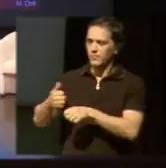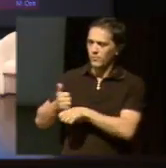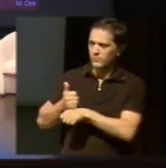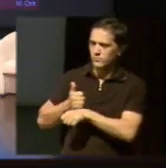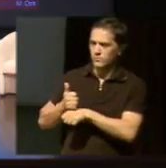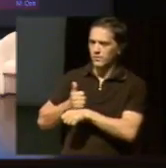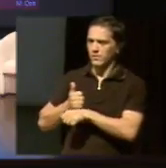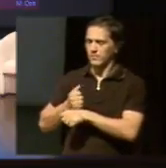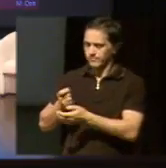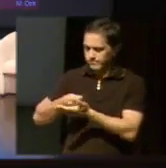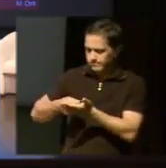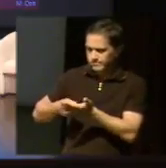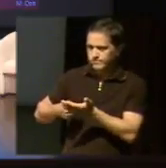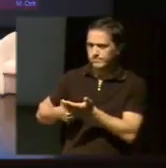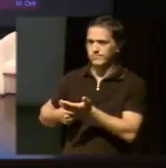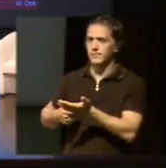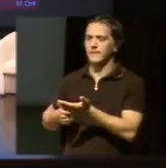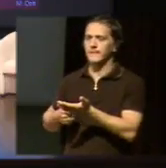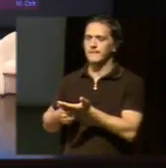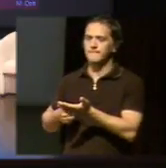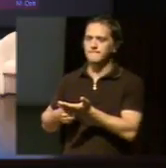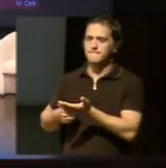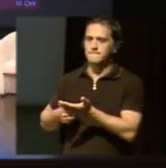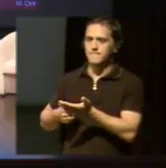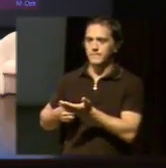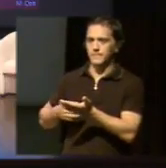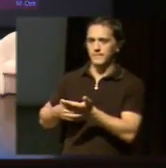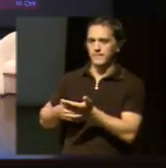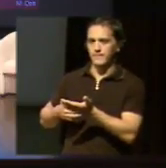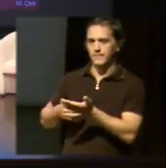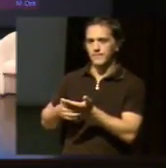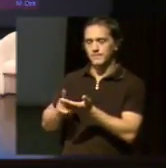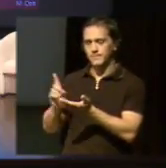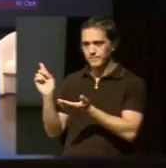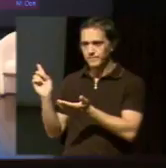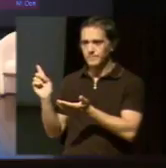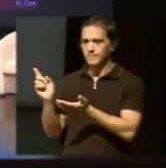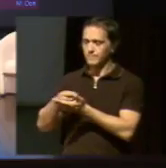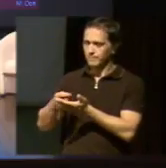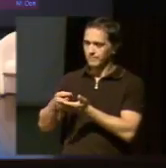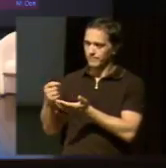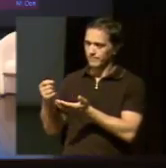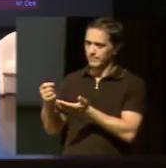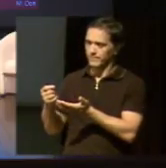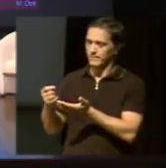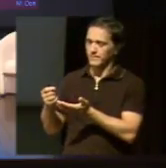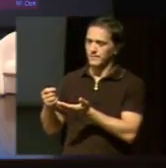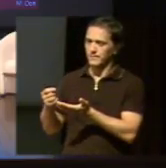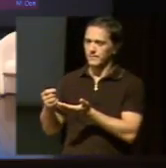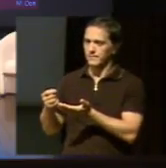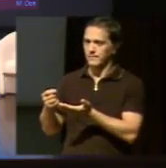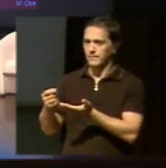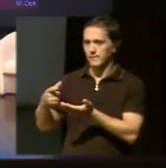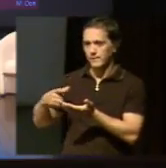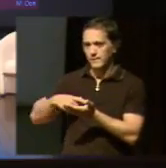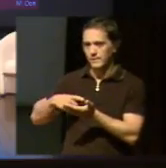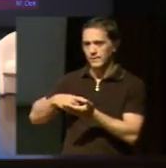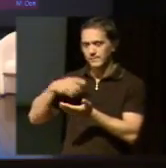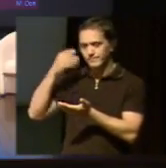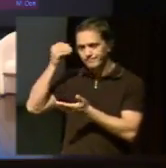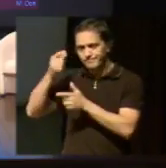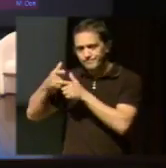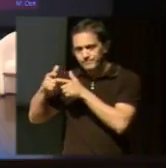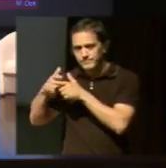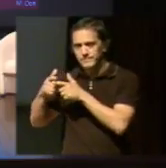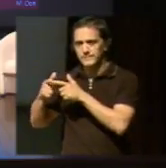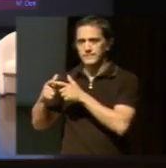escrevem sobre, relatam sobre Heidelberg. São pessoas com deficiência mental, e a